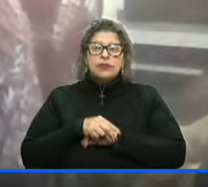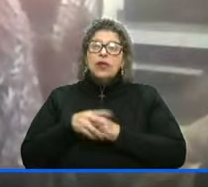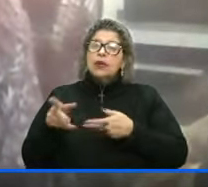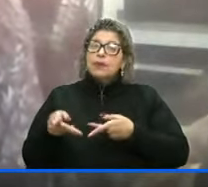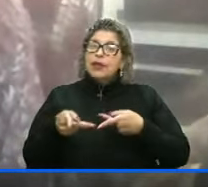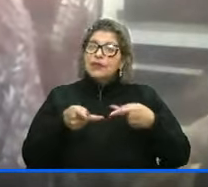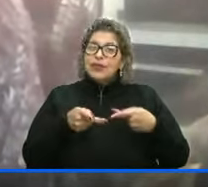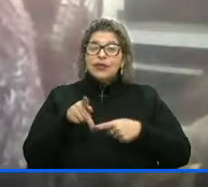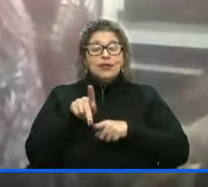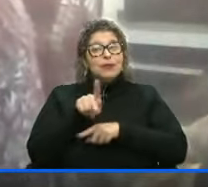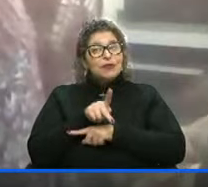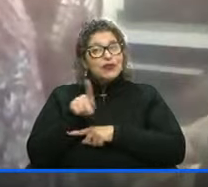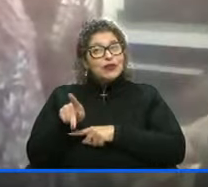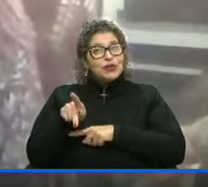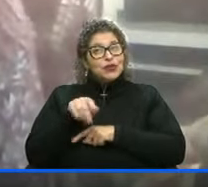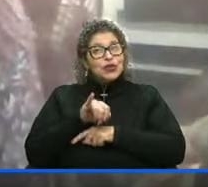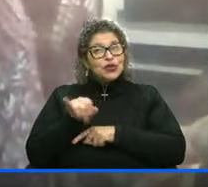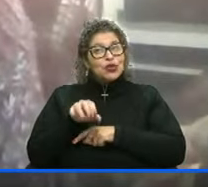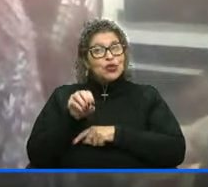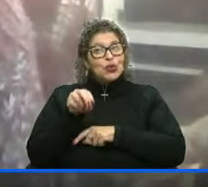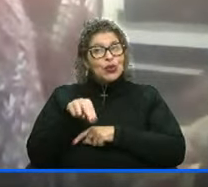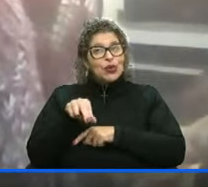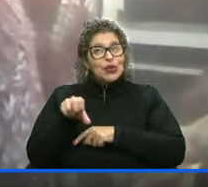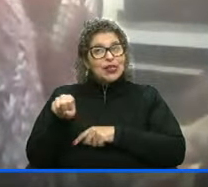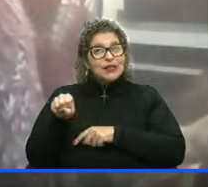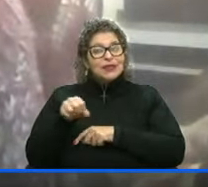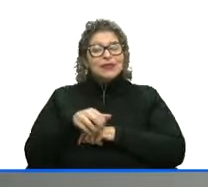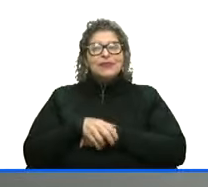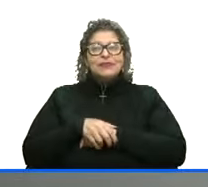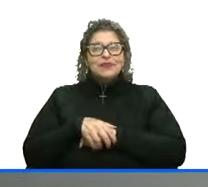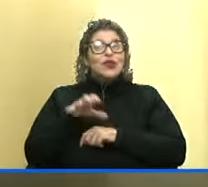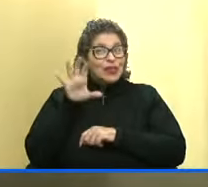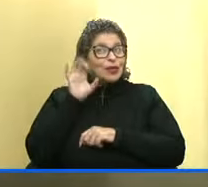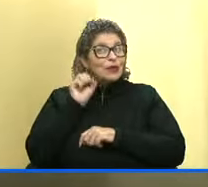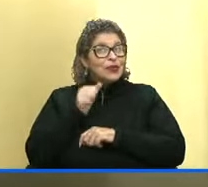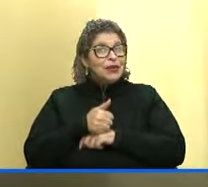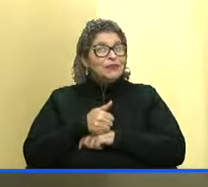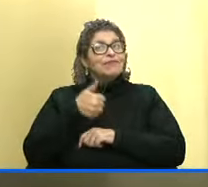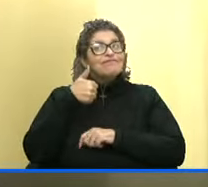Bem-vindo, professor Jonas. Bem-vindo. Conseguem me ouvir?